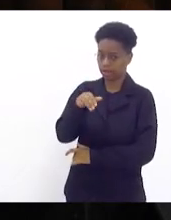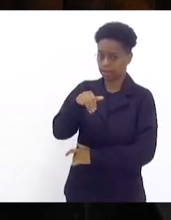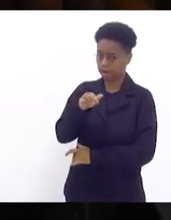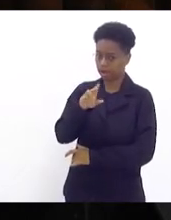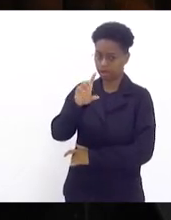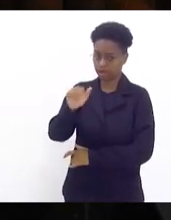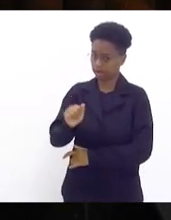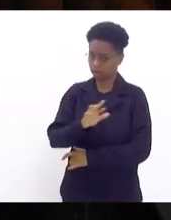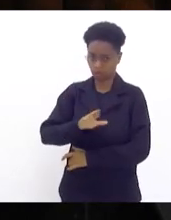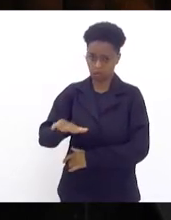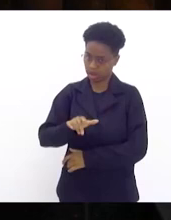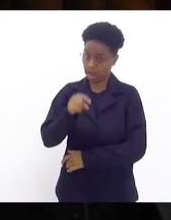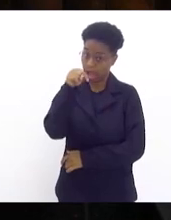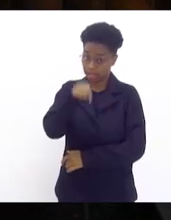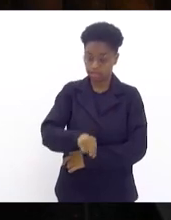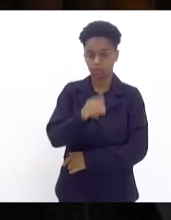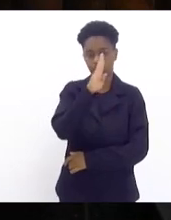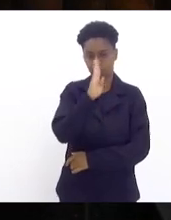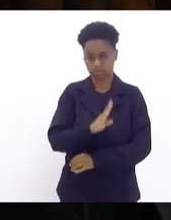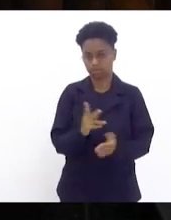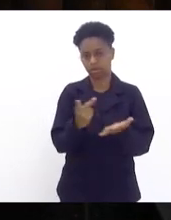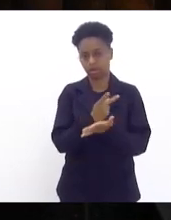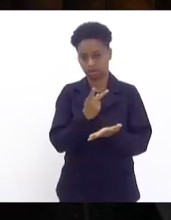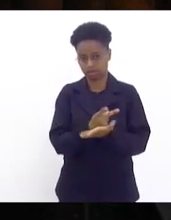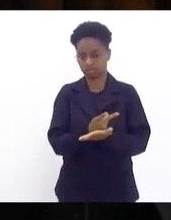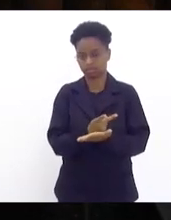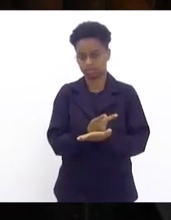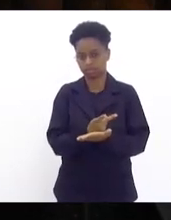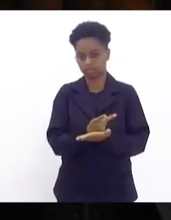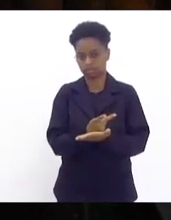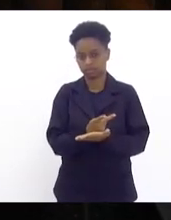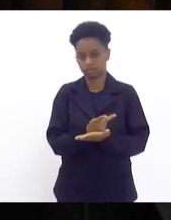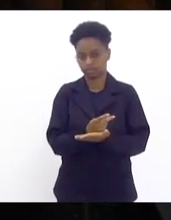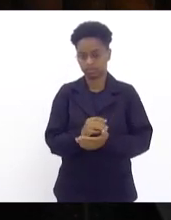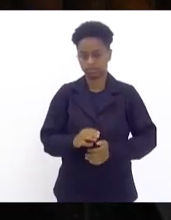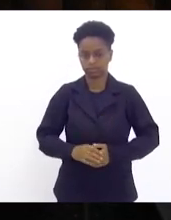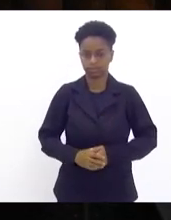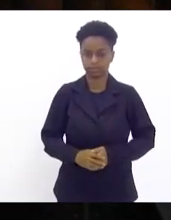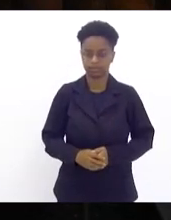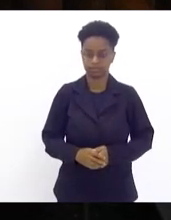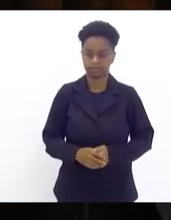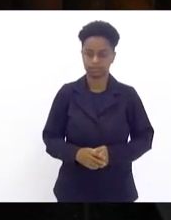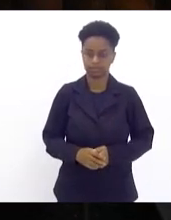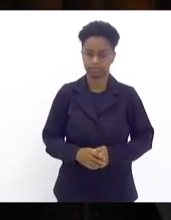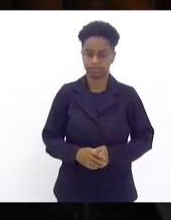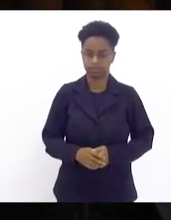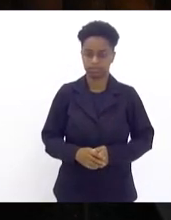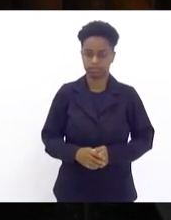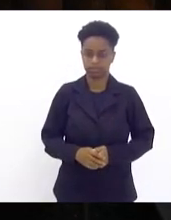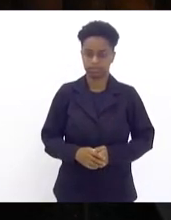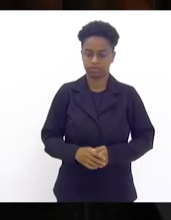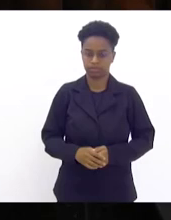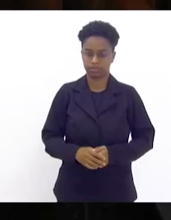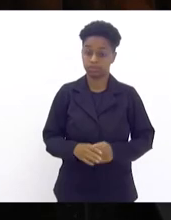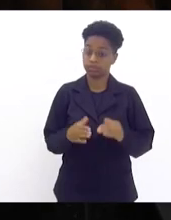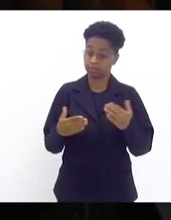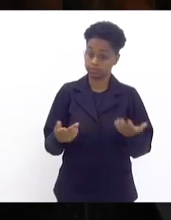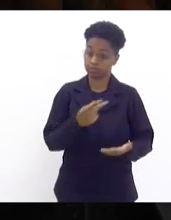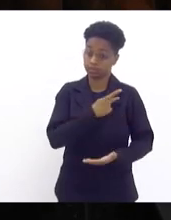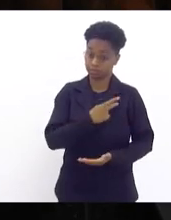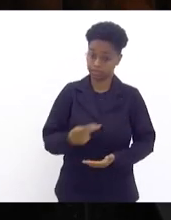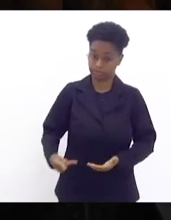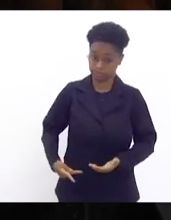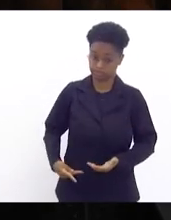aqui no Brasil senhor presidente o governo